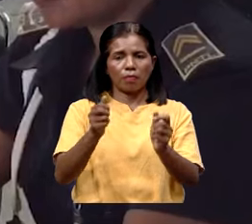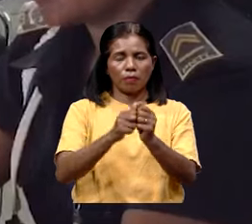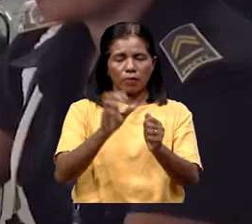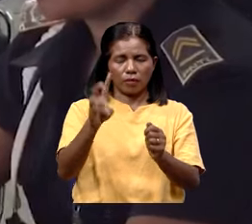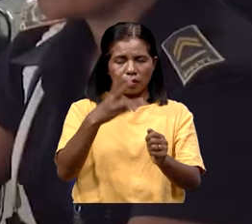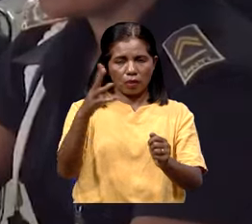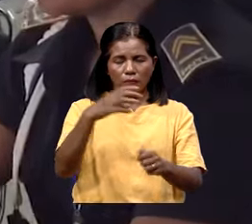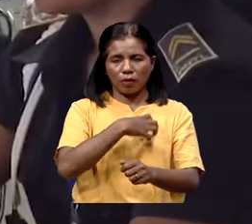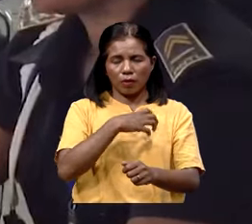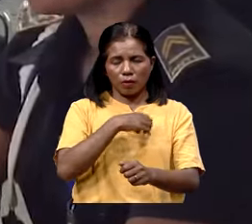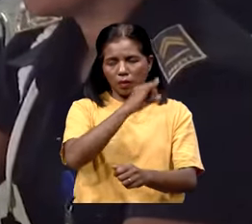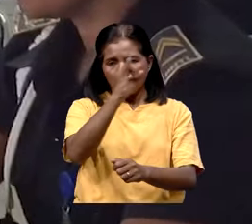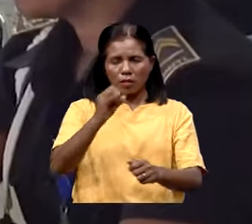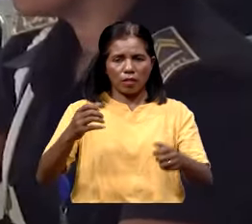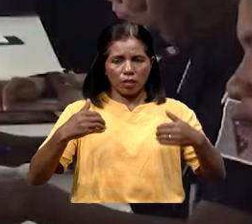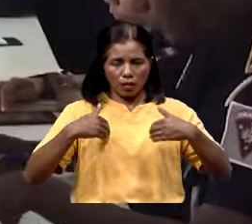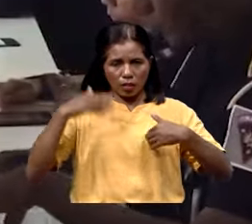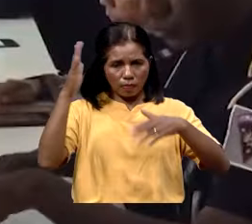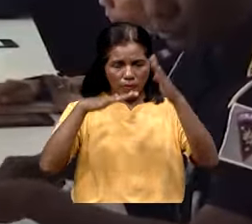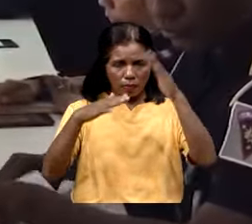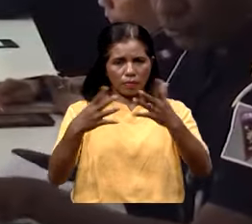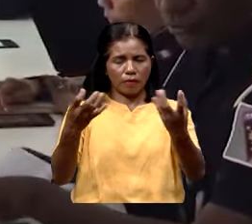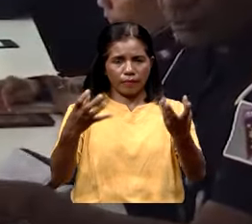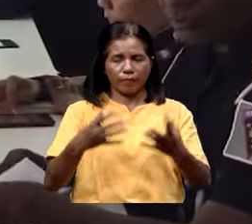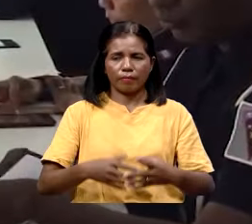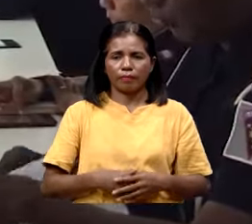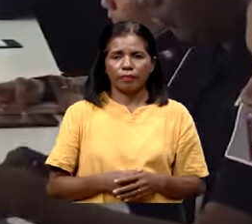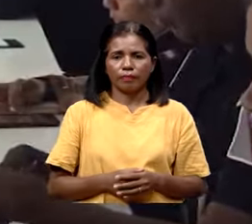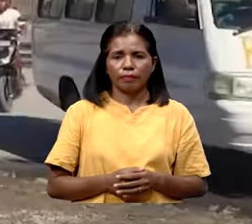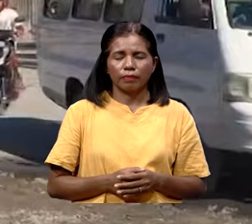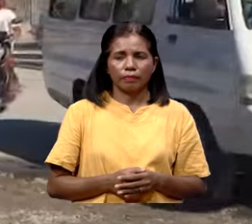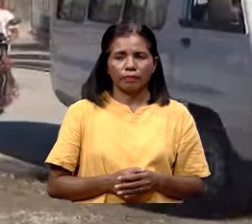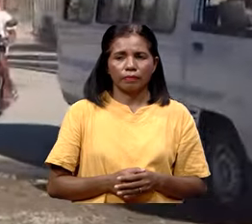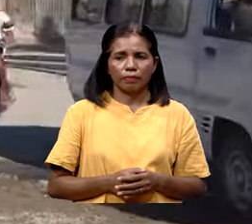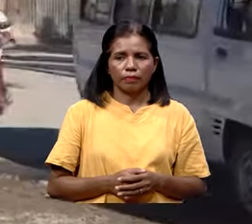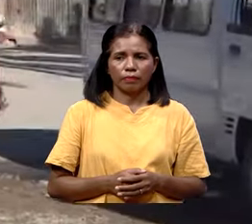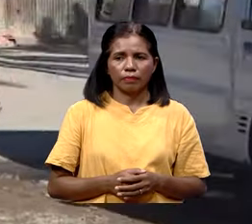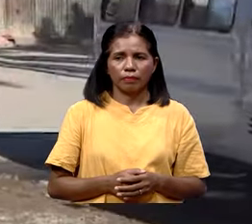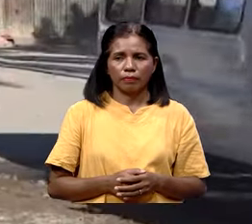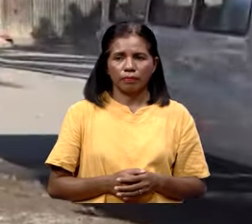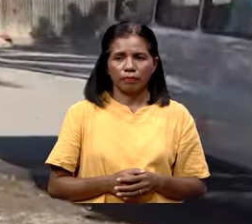pentel identifika katak sempre mosu problemam. Feliciano Venancio Bello, GMN.